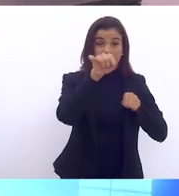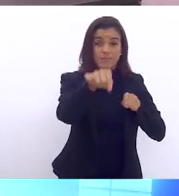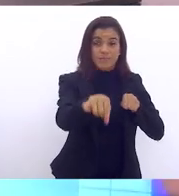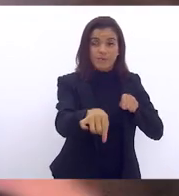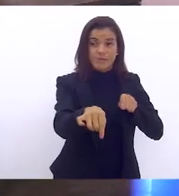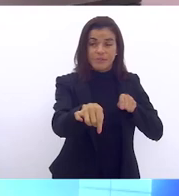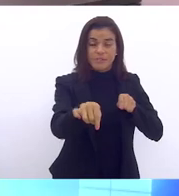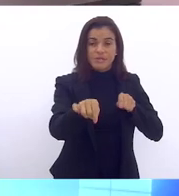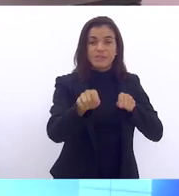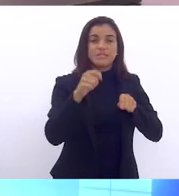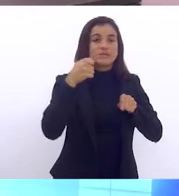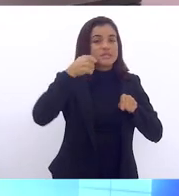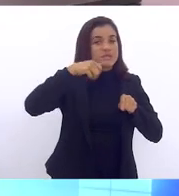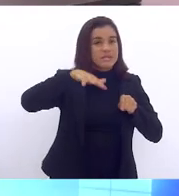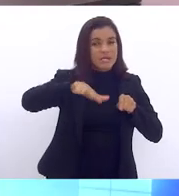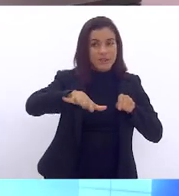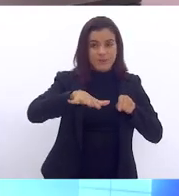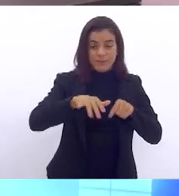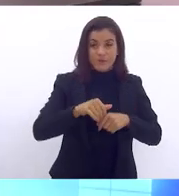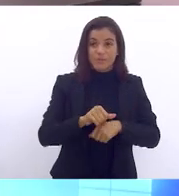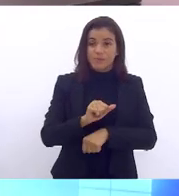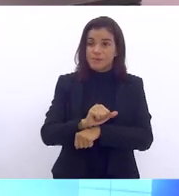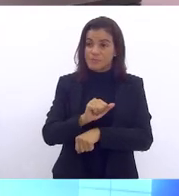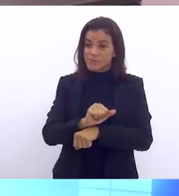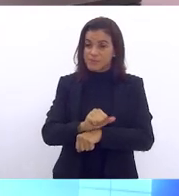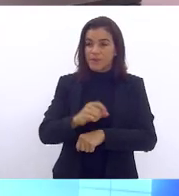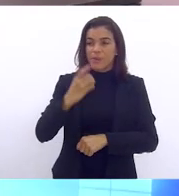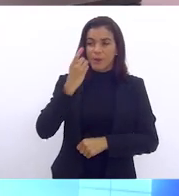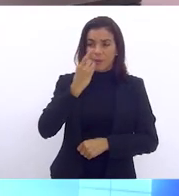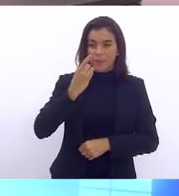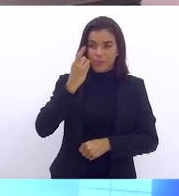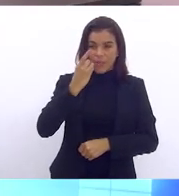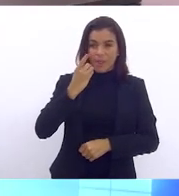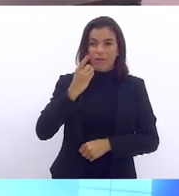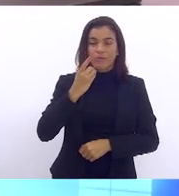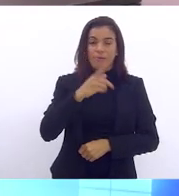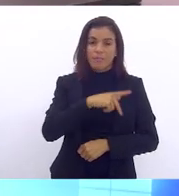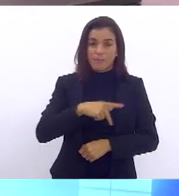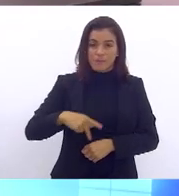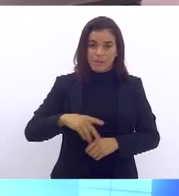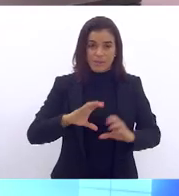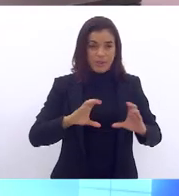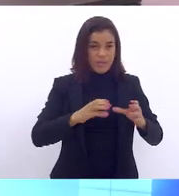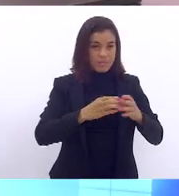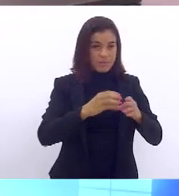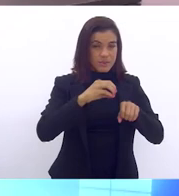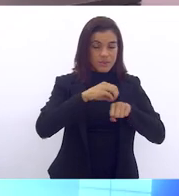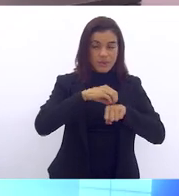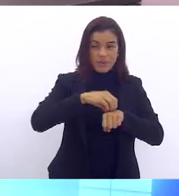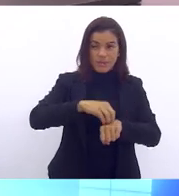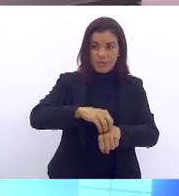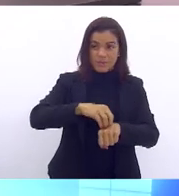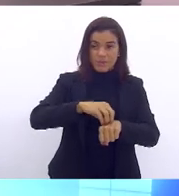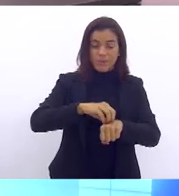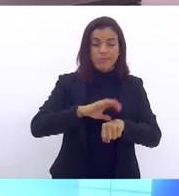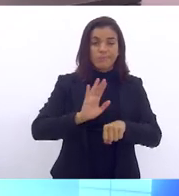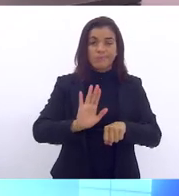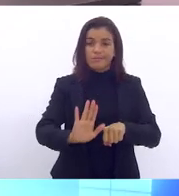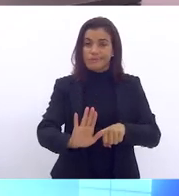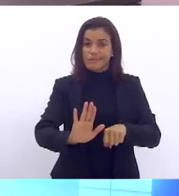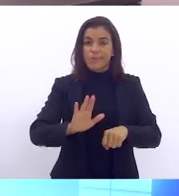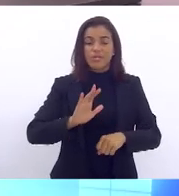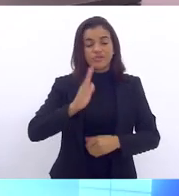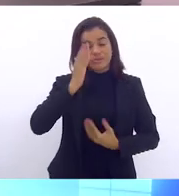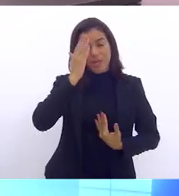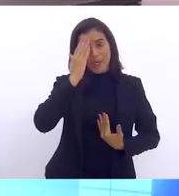de do deputado que é presidente da Comissão de transporte mas aqui já